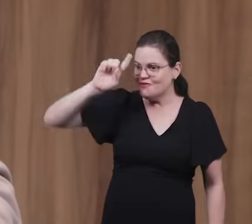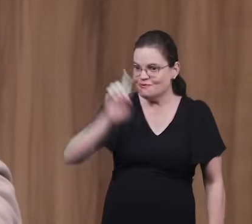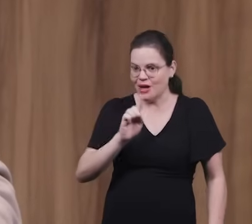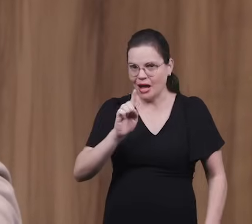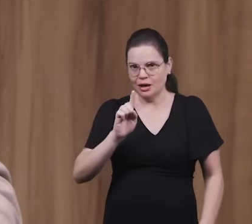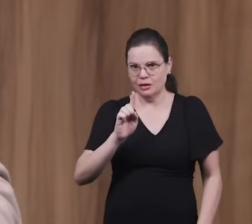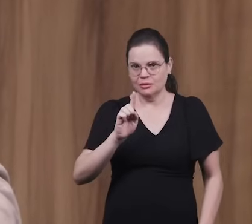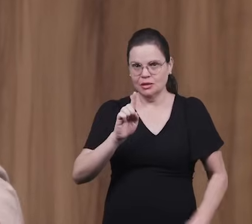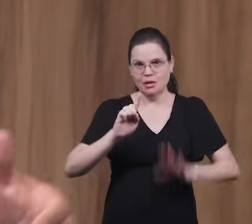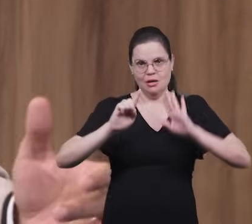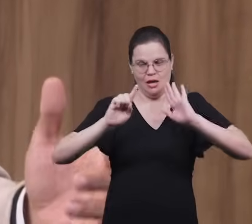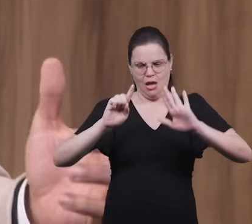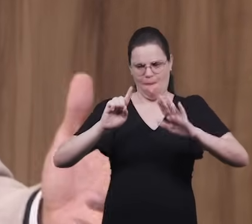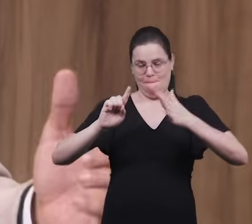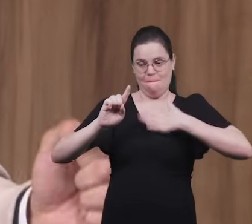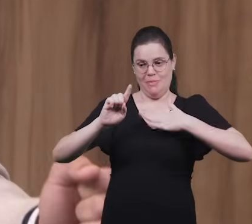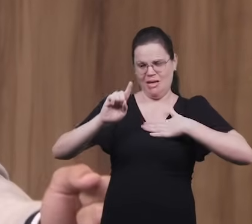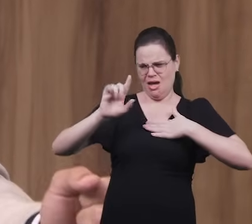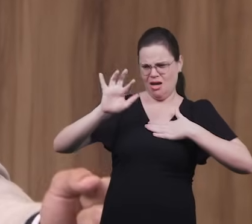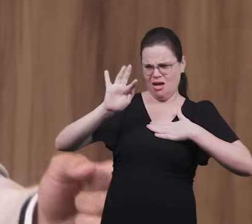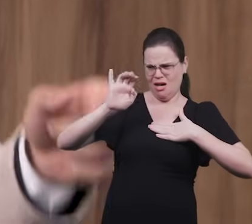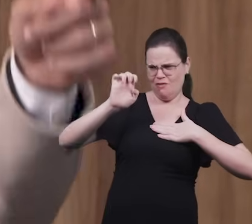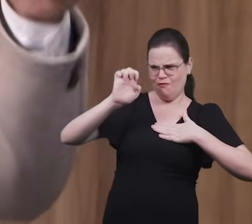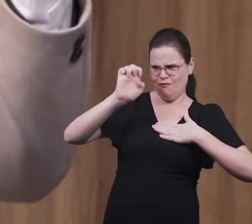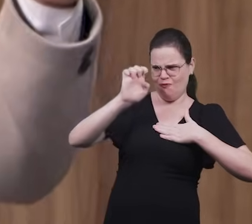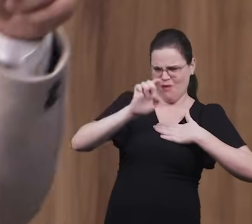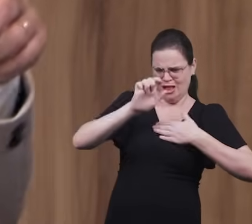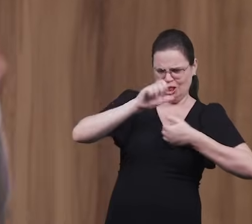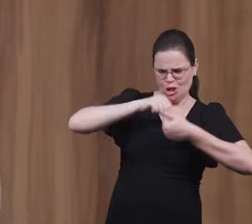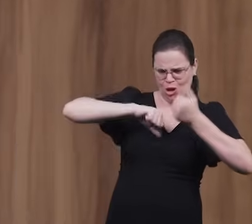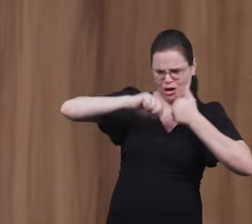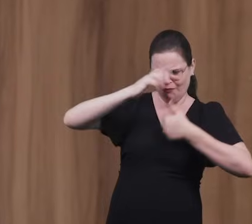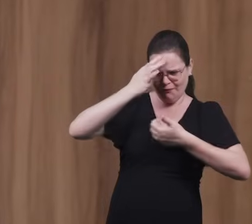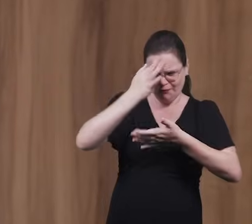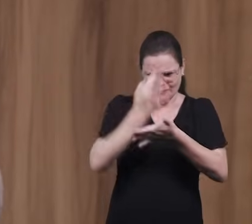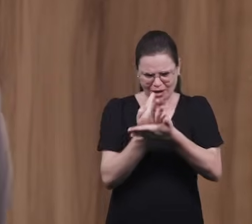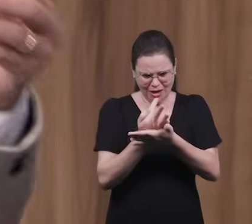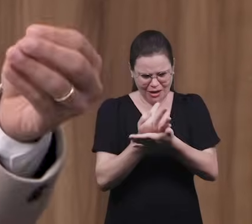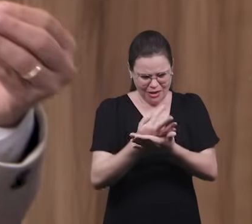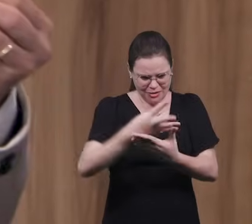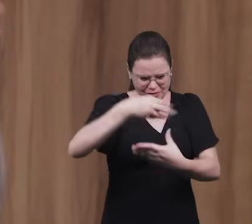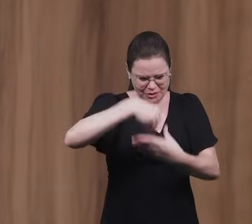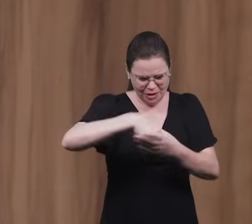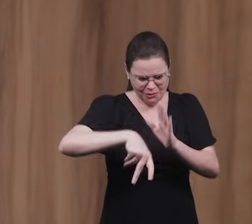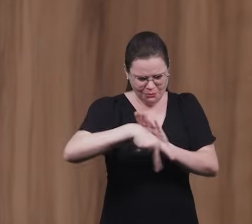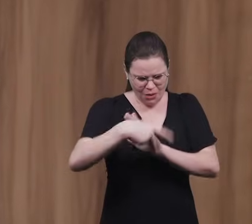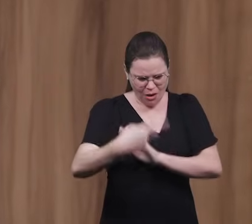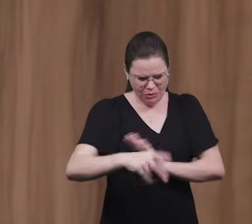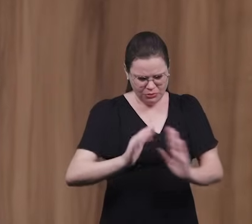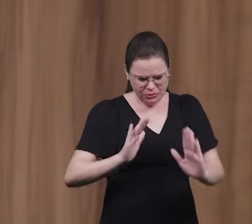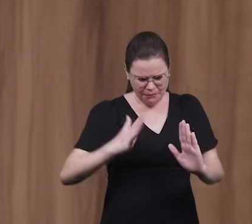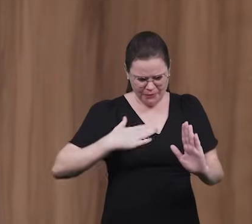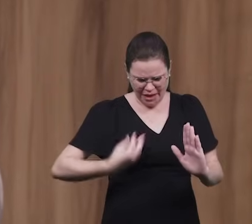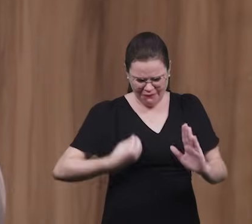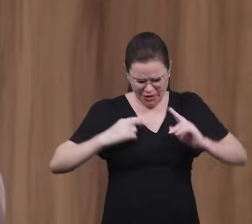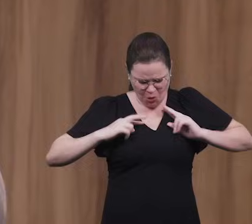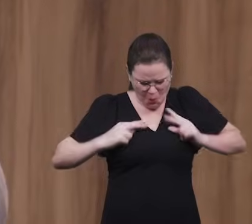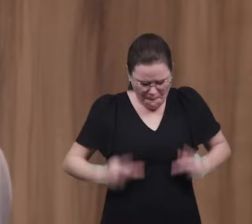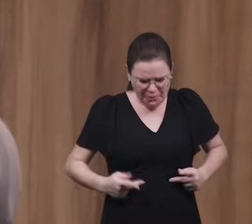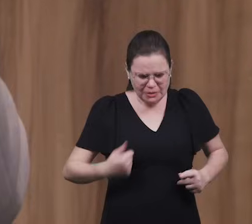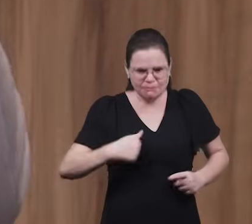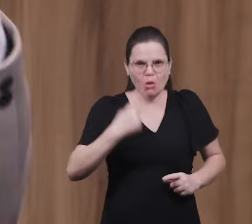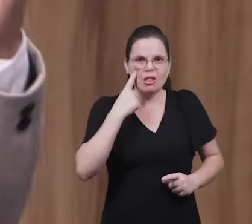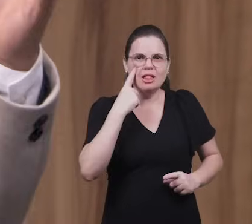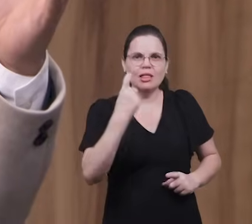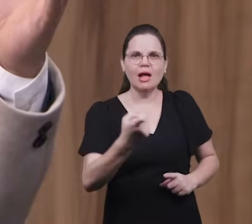nesse campo, que é o campo dos interesses da religião, através desse casamento, entre a igreja e o Estado, uma